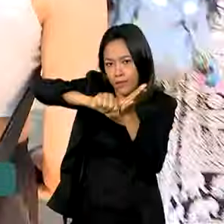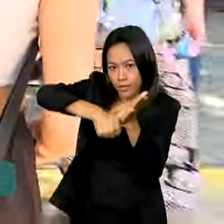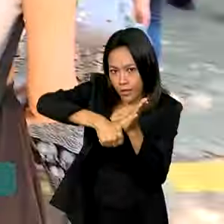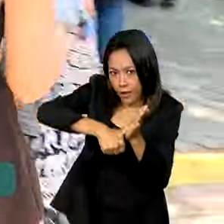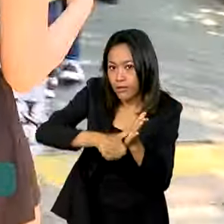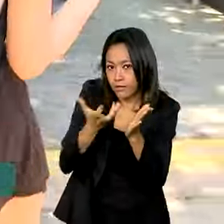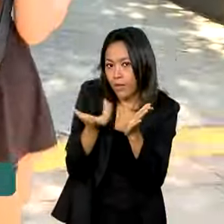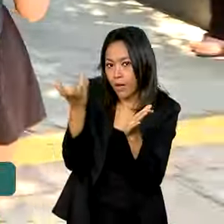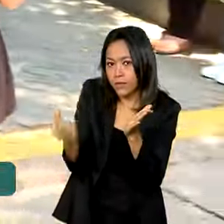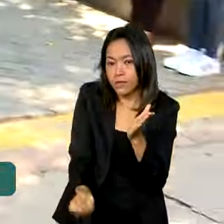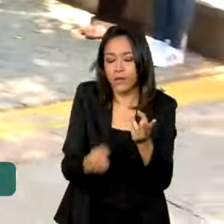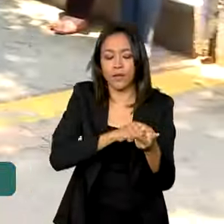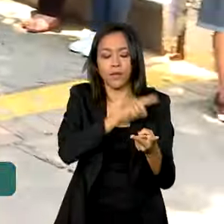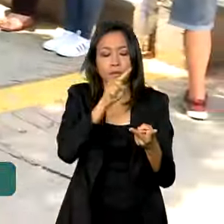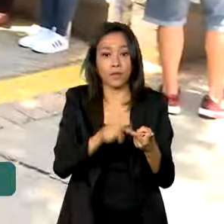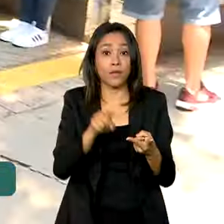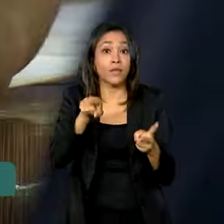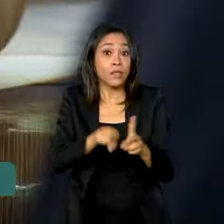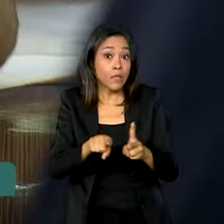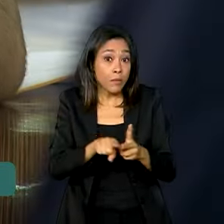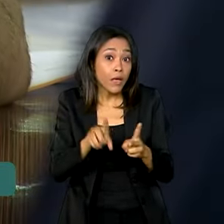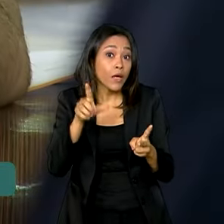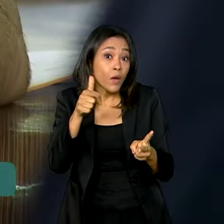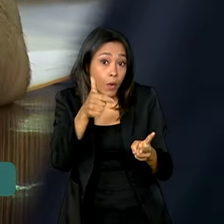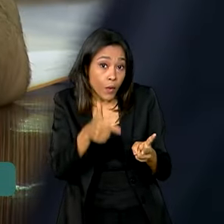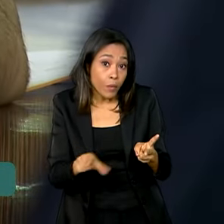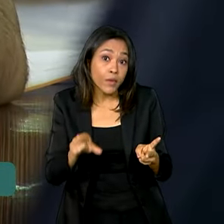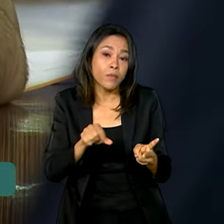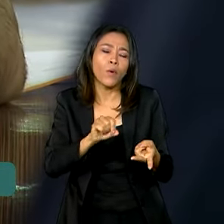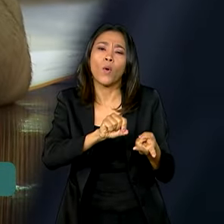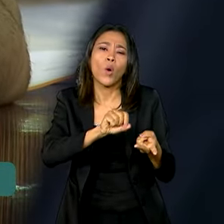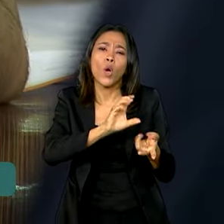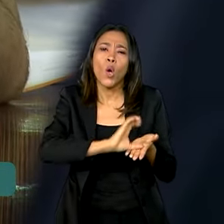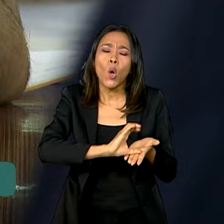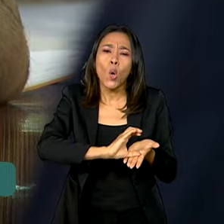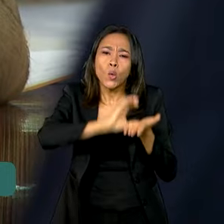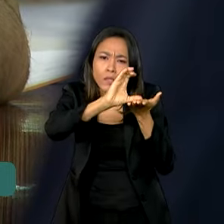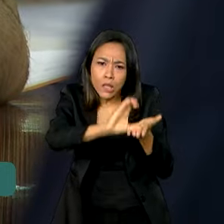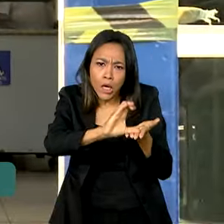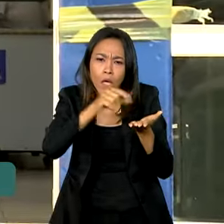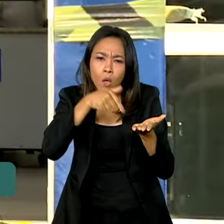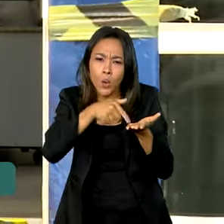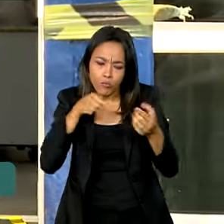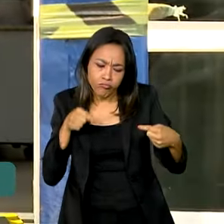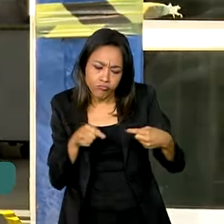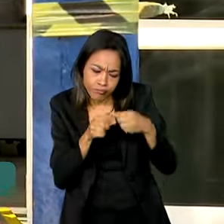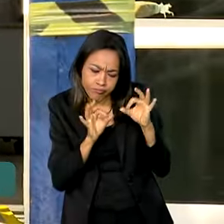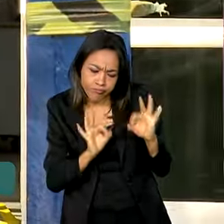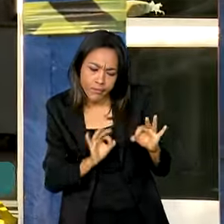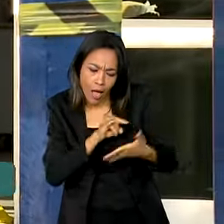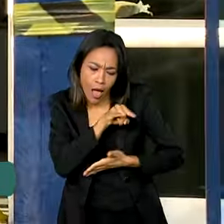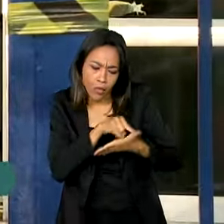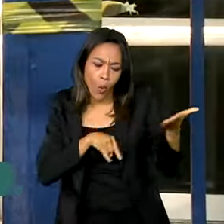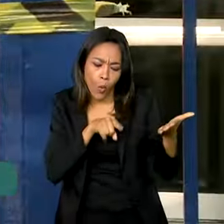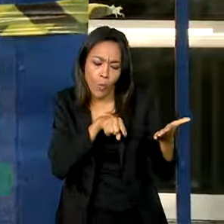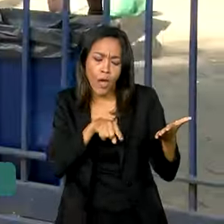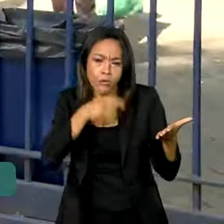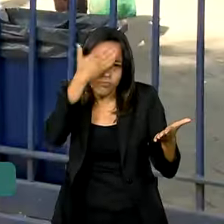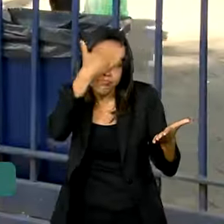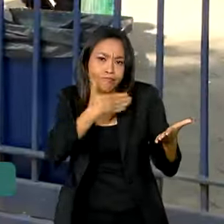identidade, identificação fornecida por ordens ou conselhos de classes que, por lei, têm a validade como documento de